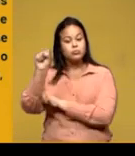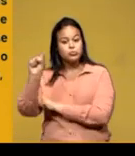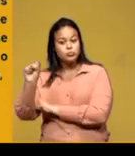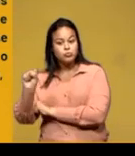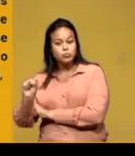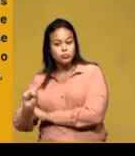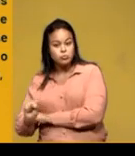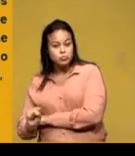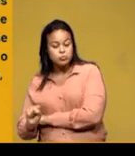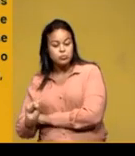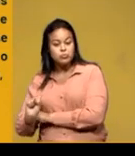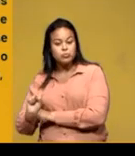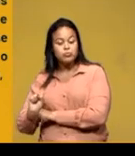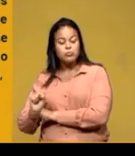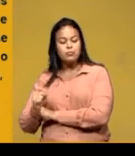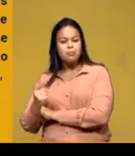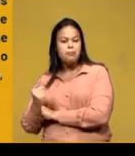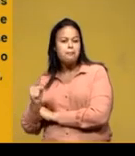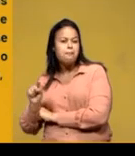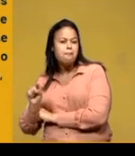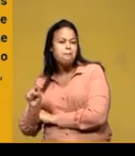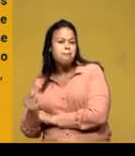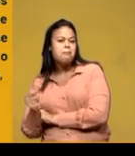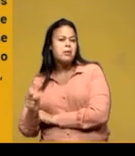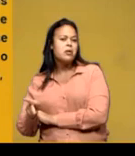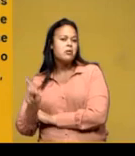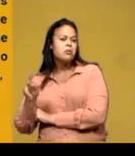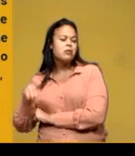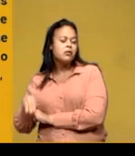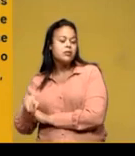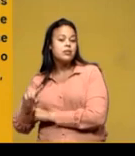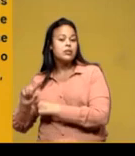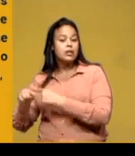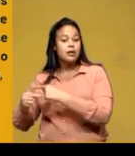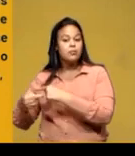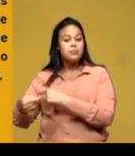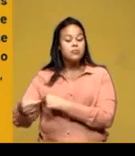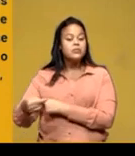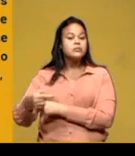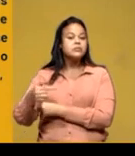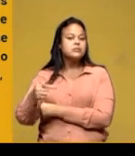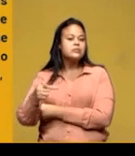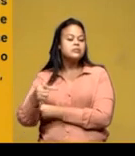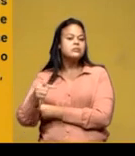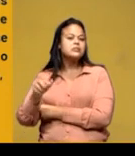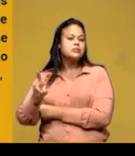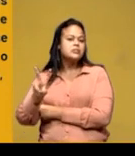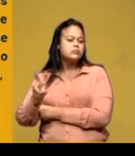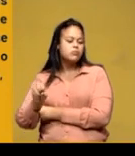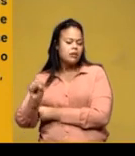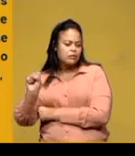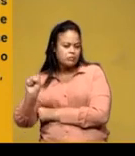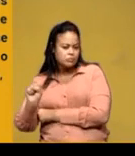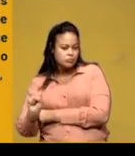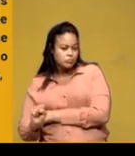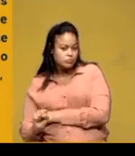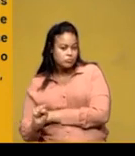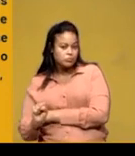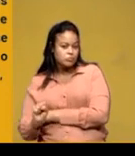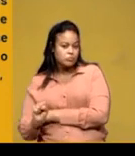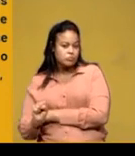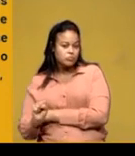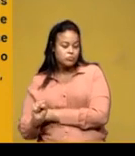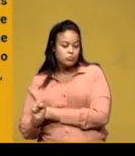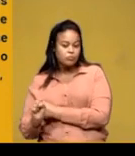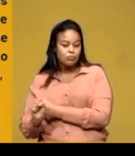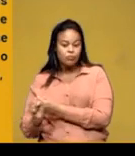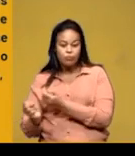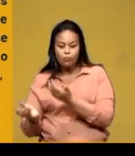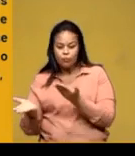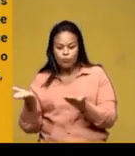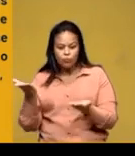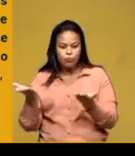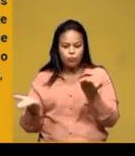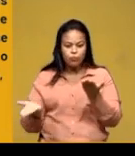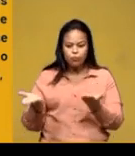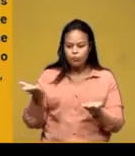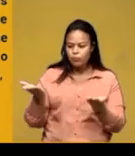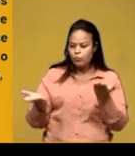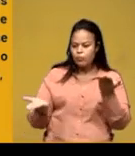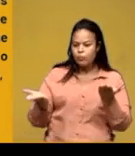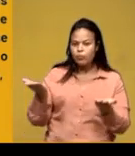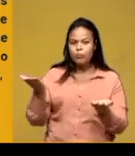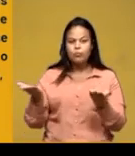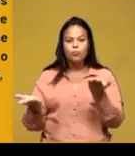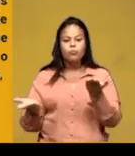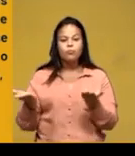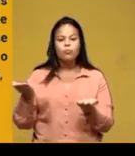quilômetros para o oeste e, por fim, mais 750 para o sul. Com base nesse trajeto, pode-se afirmar